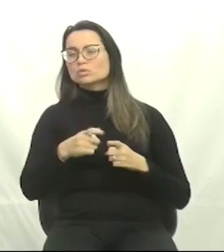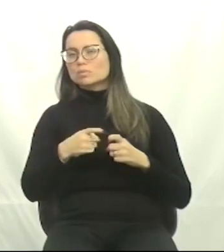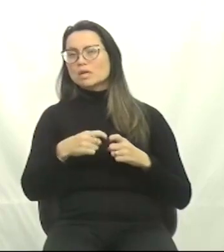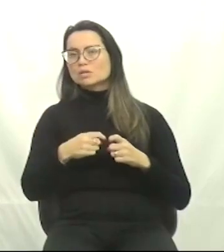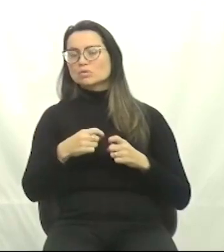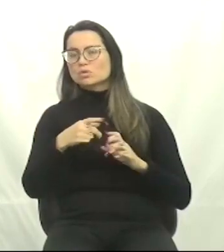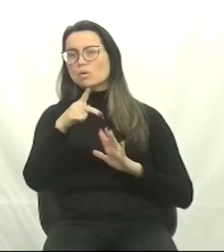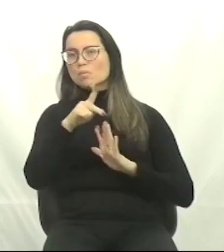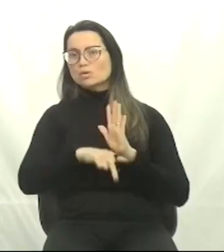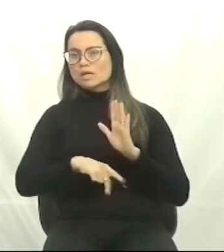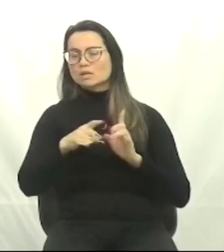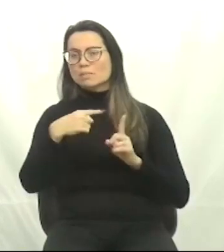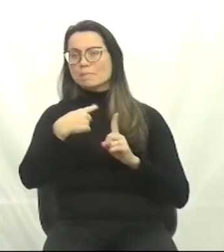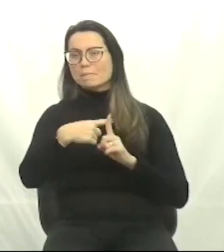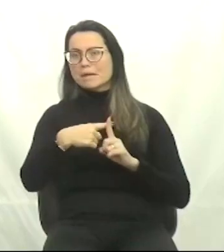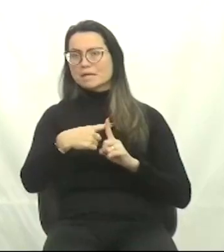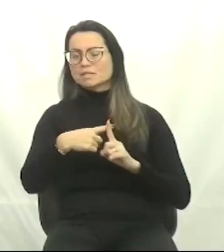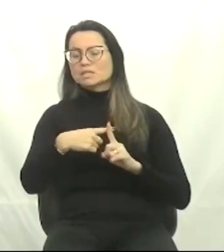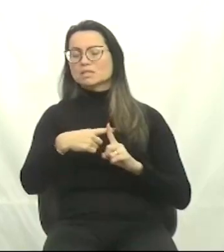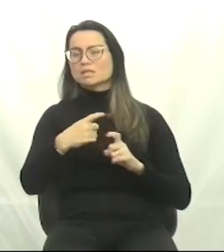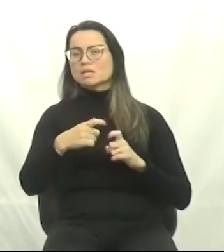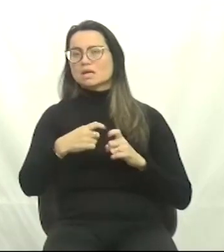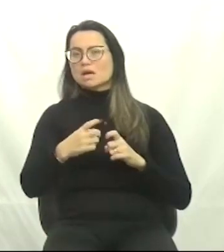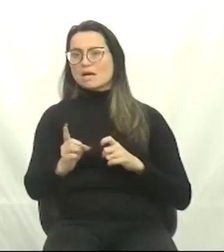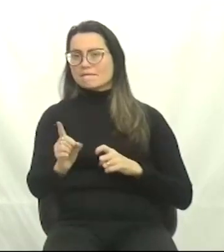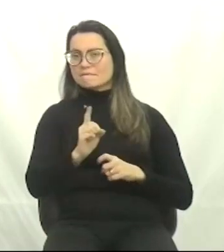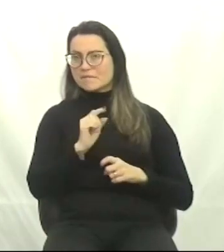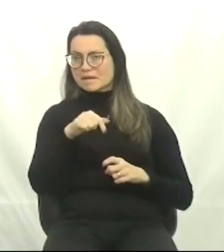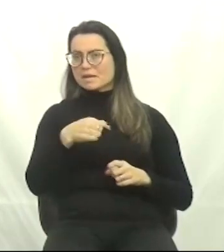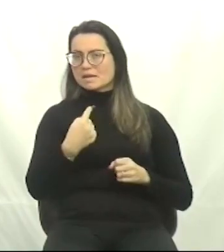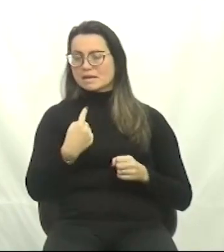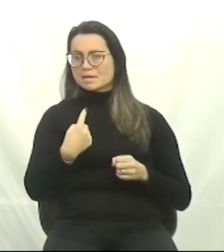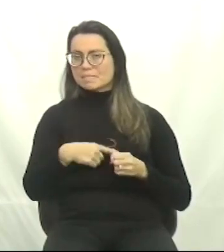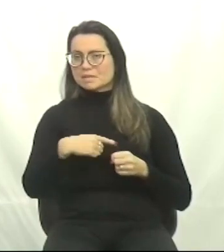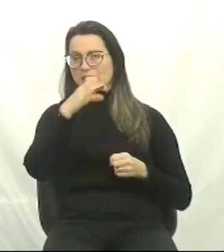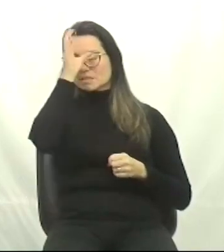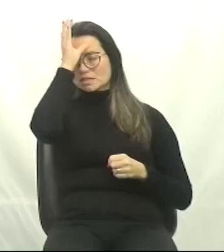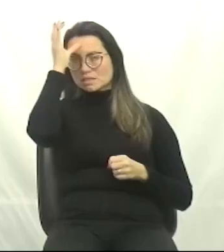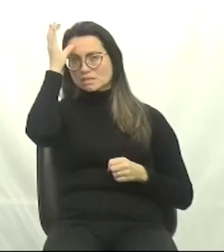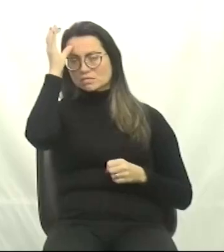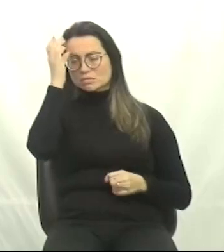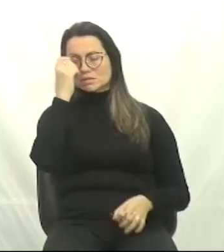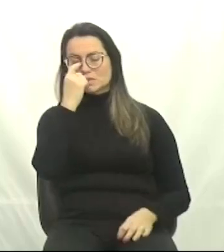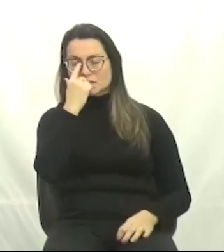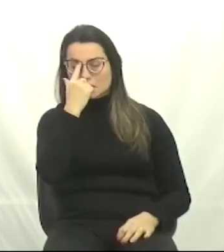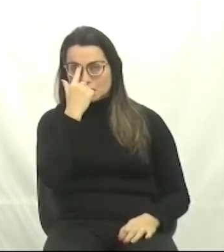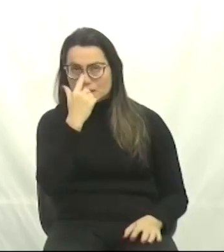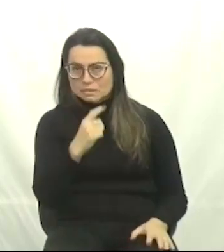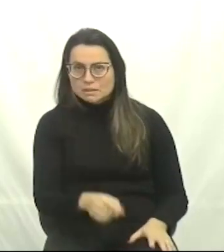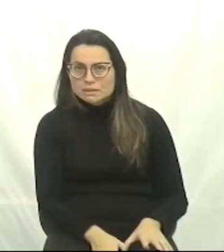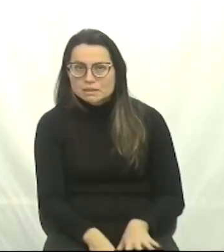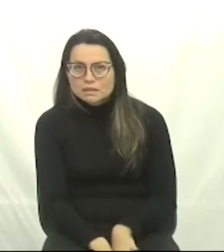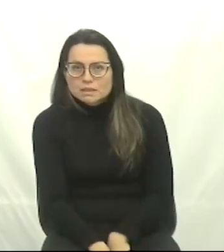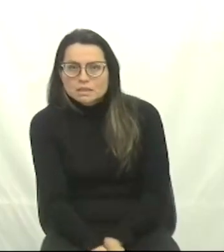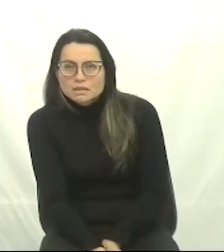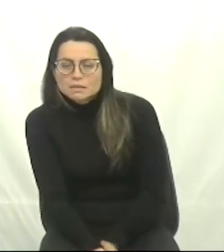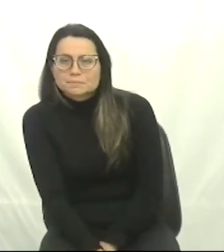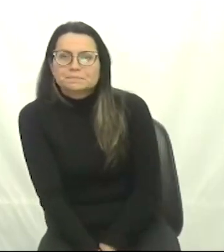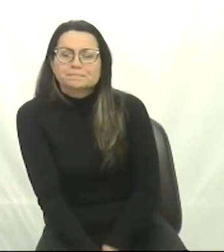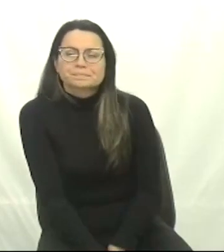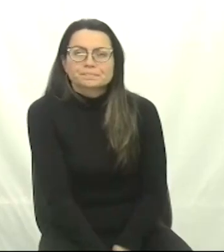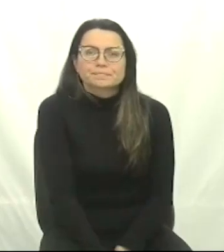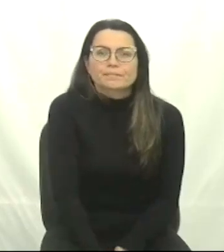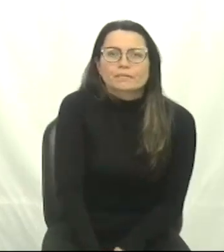a nossa cidade? Requerimento está em discussão. Com a palavra, o autor do requerimento, vereador Júlio César Kaminski.